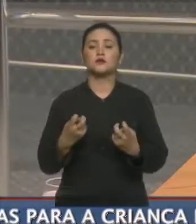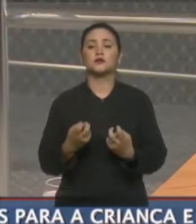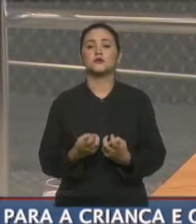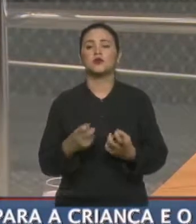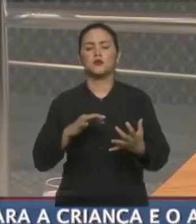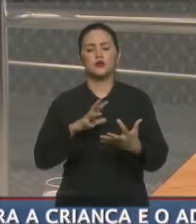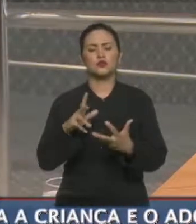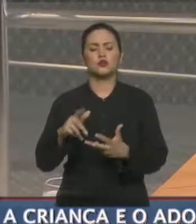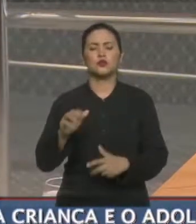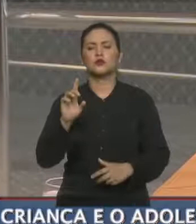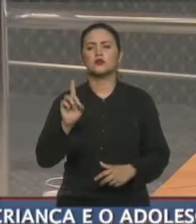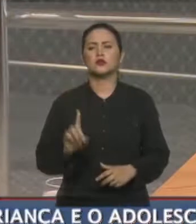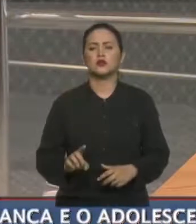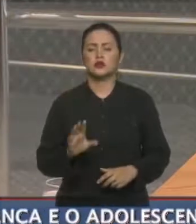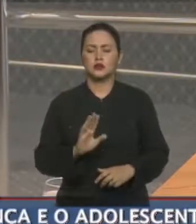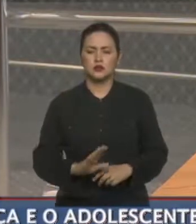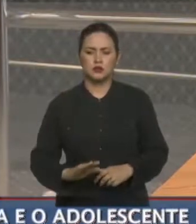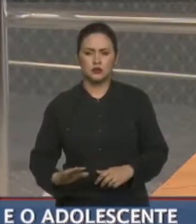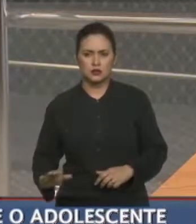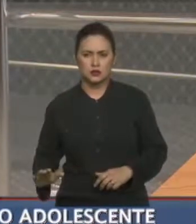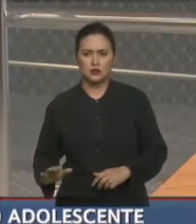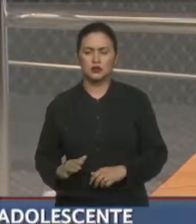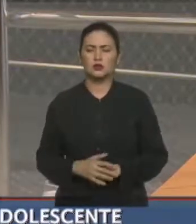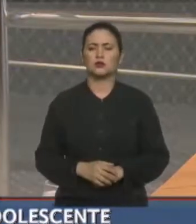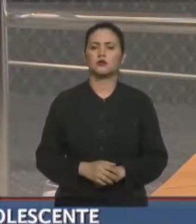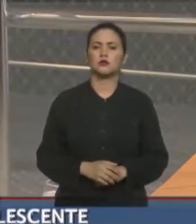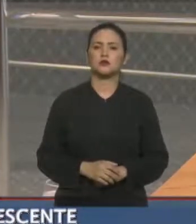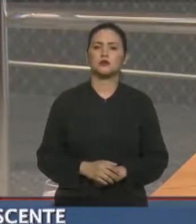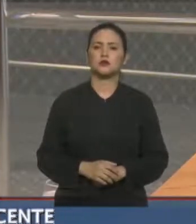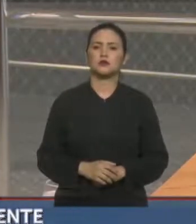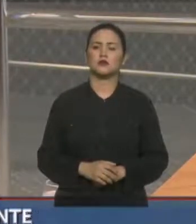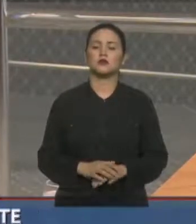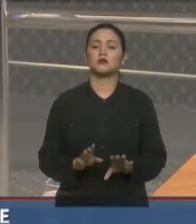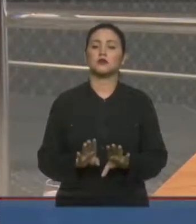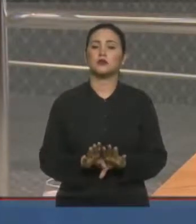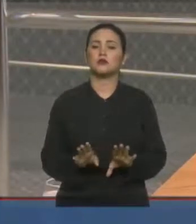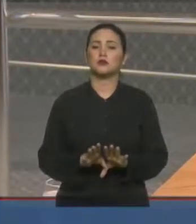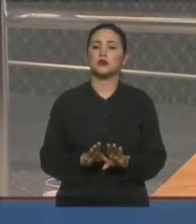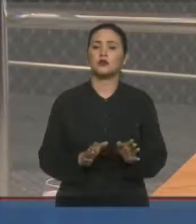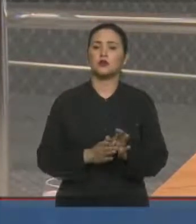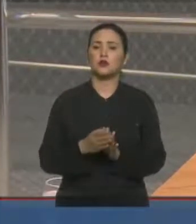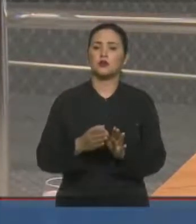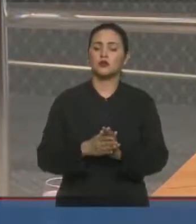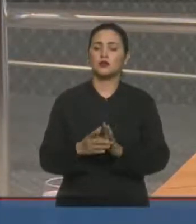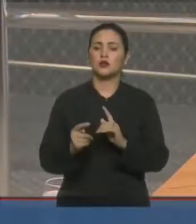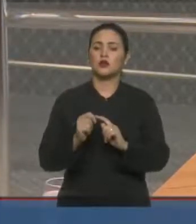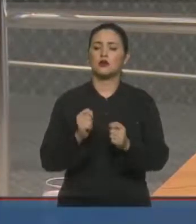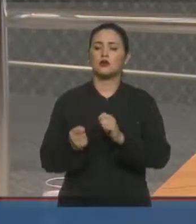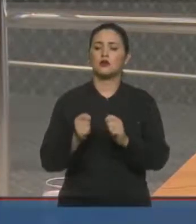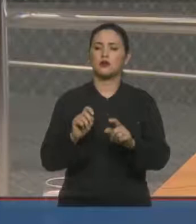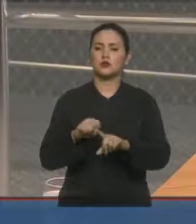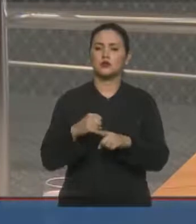seus protocolos facultativos, e a resolução do Conselho Econômico e Social da ONU,